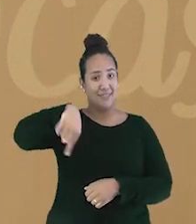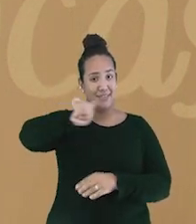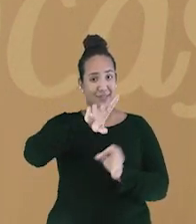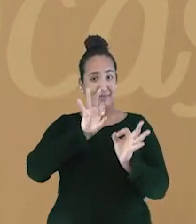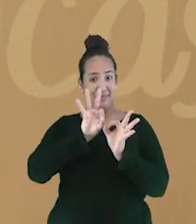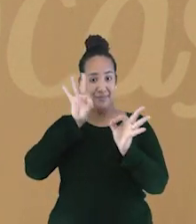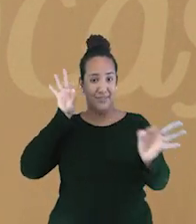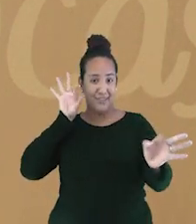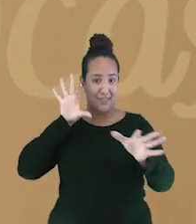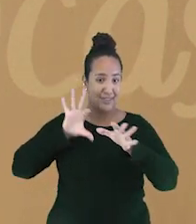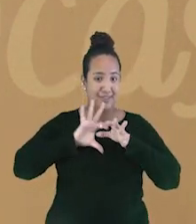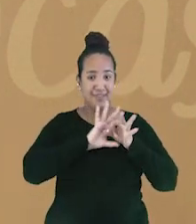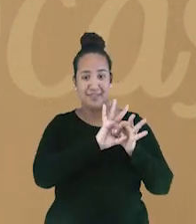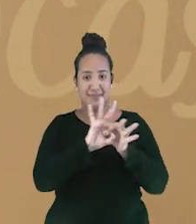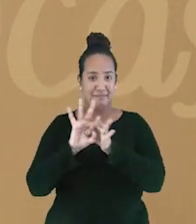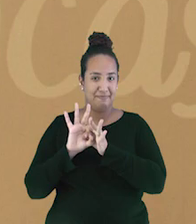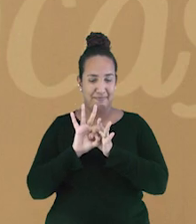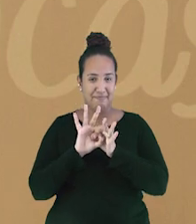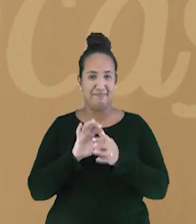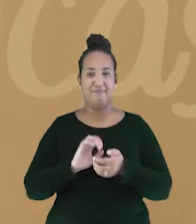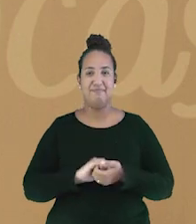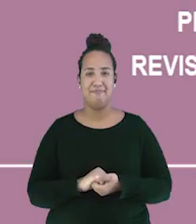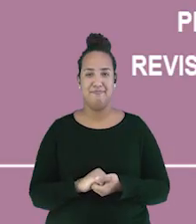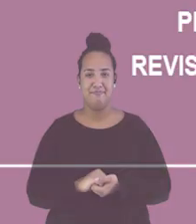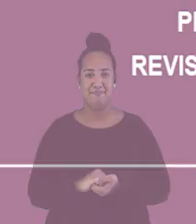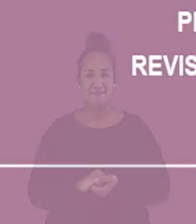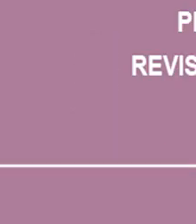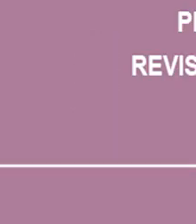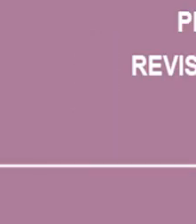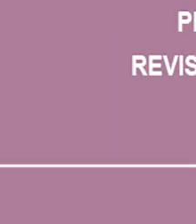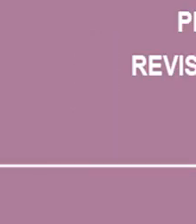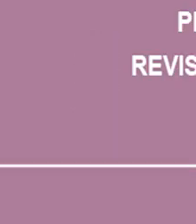Mesmo distantes estamos juntos